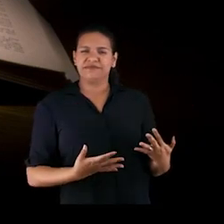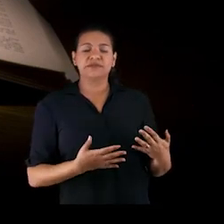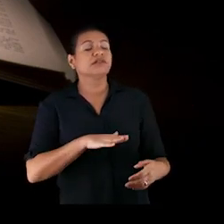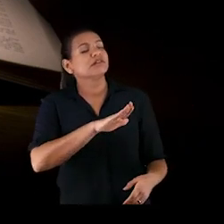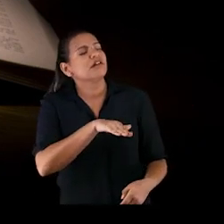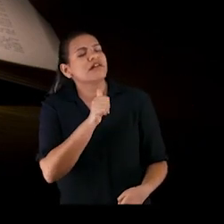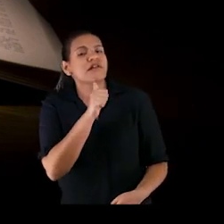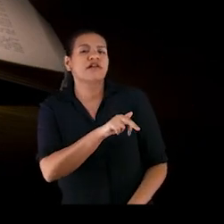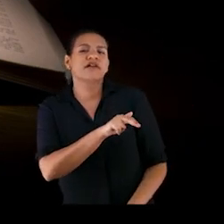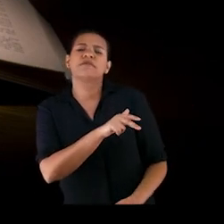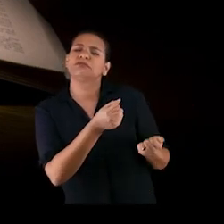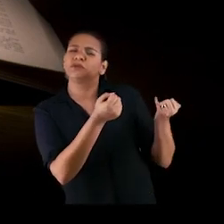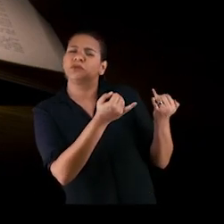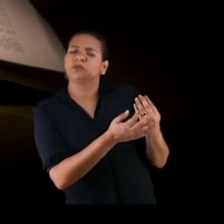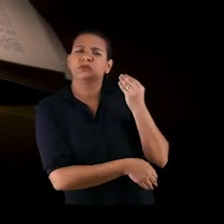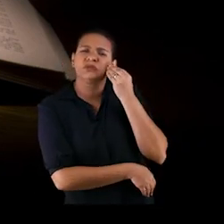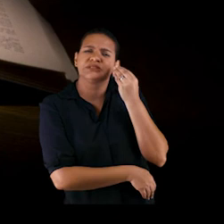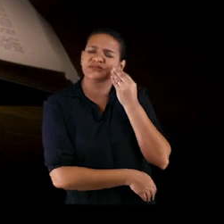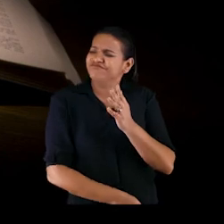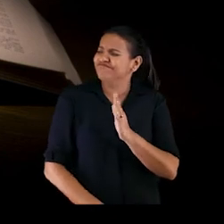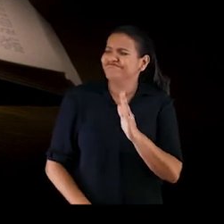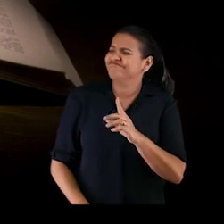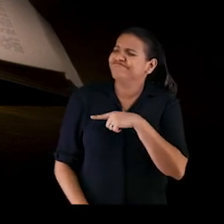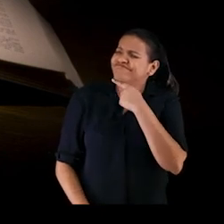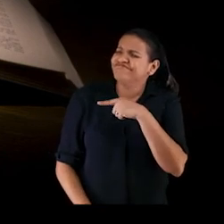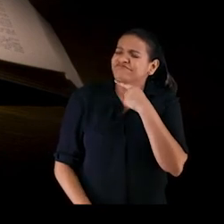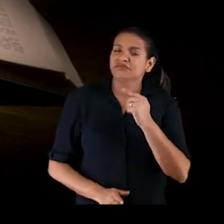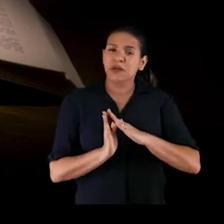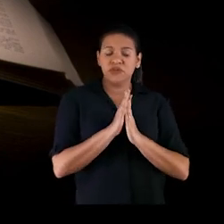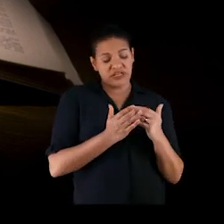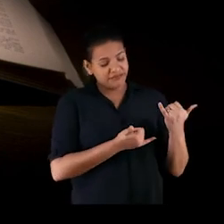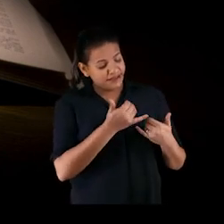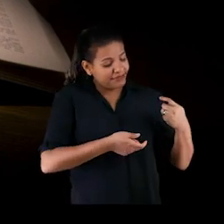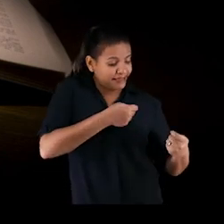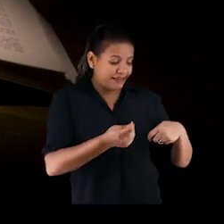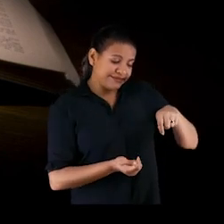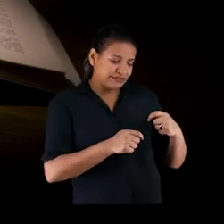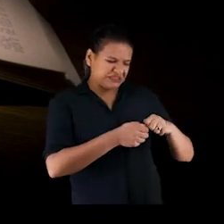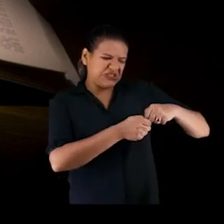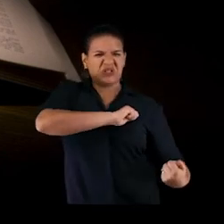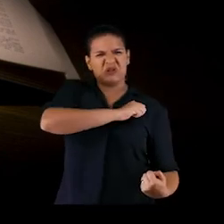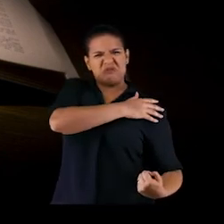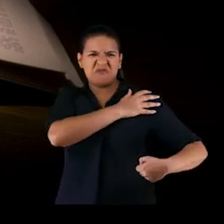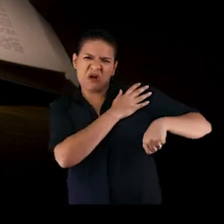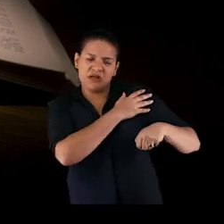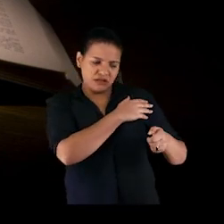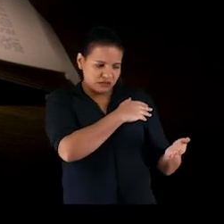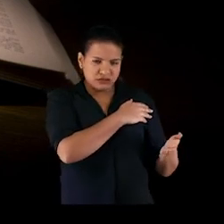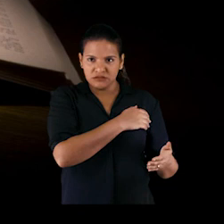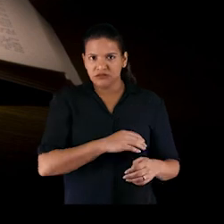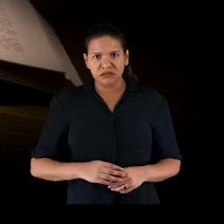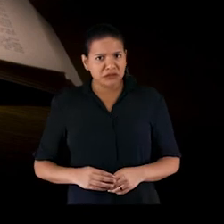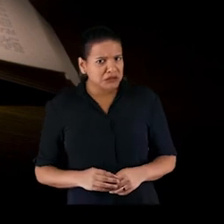para ele e torceu lentamente o braço esquerdo da boneca, até arrancá-lo. Aquilo, sim,